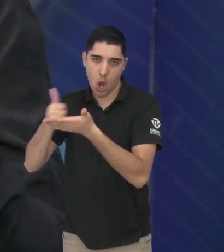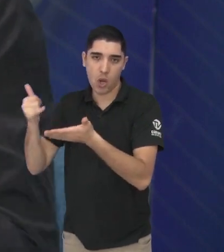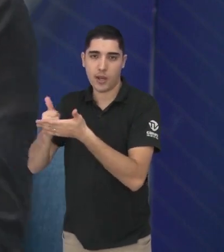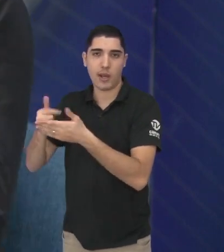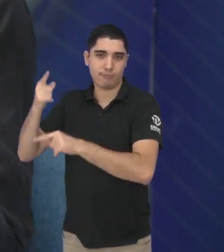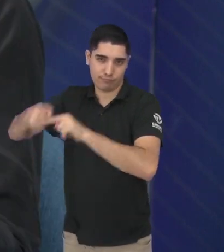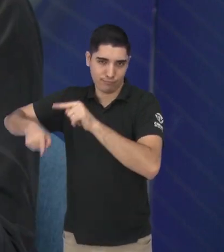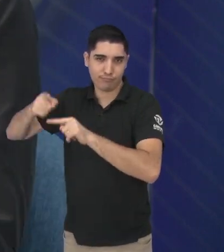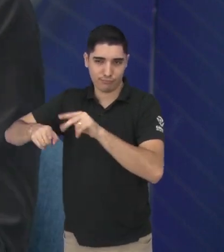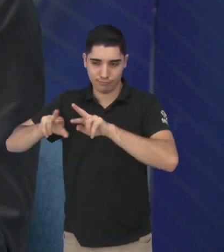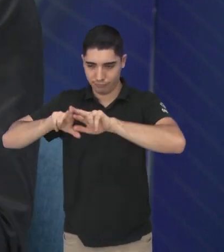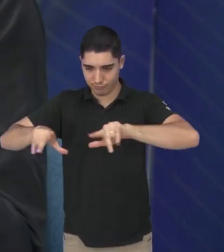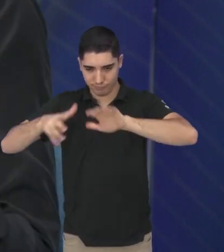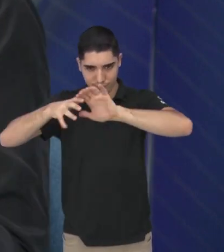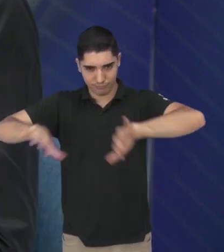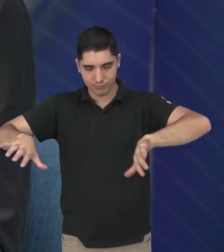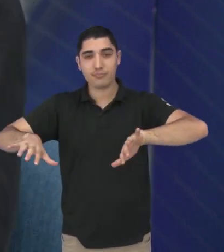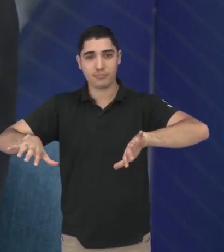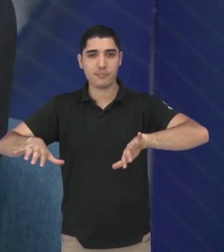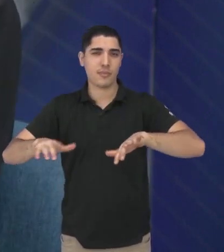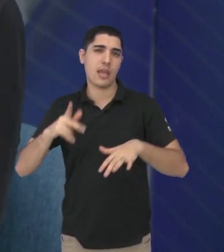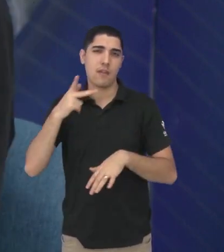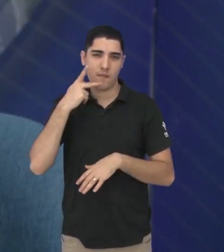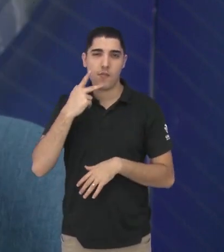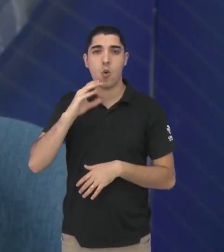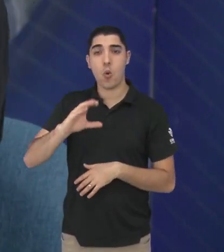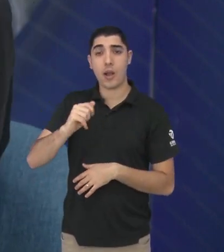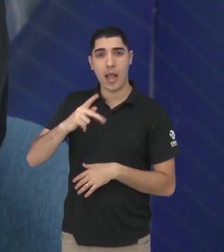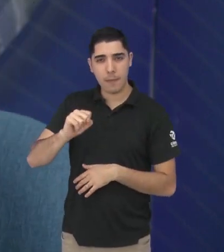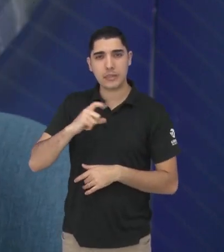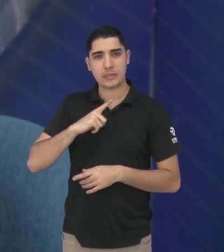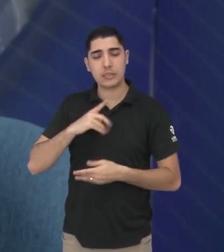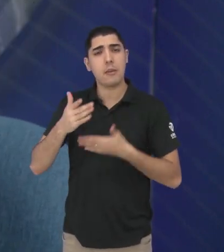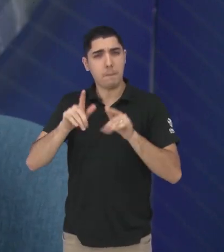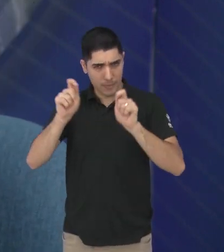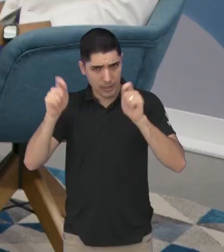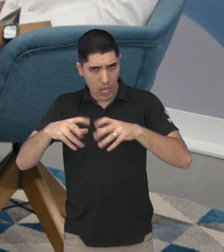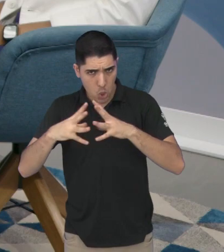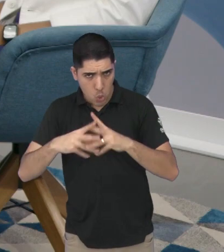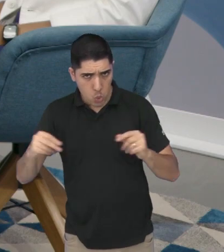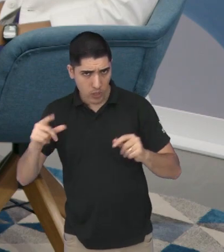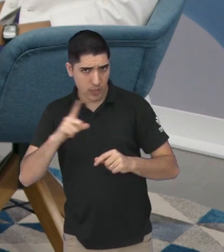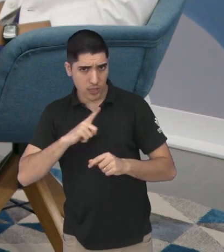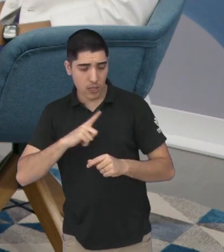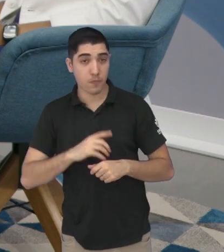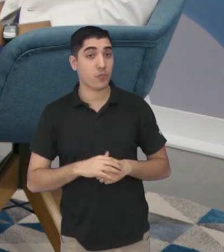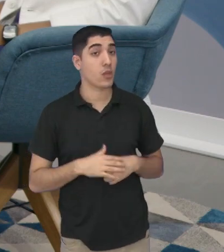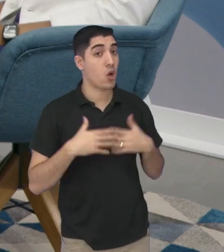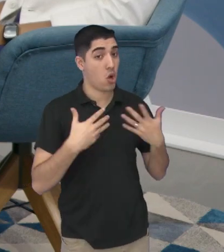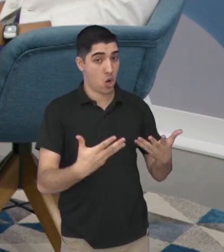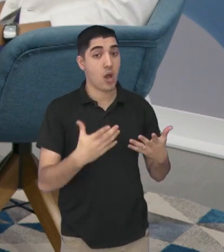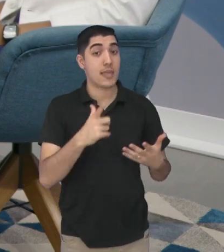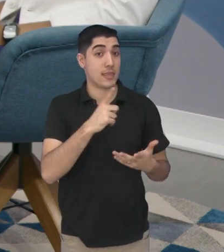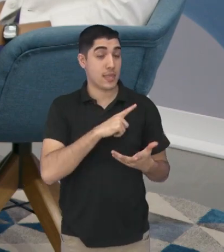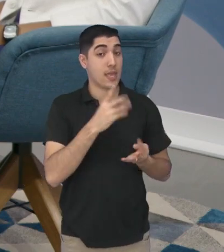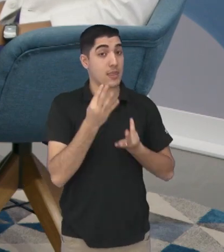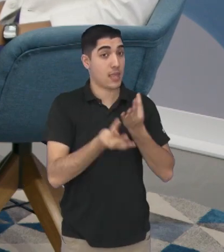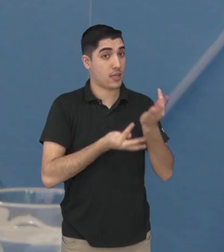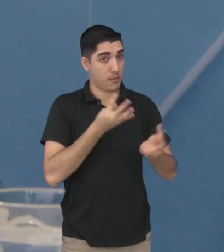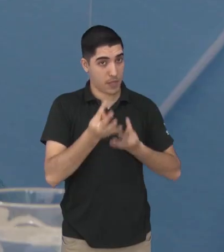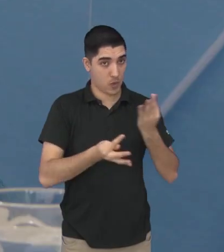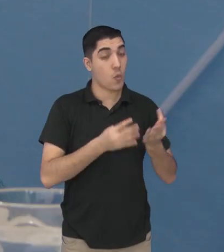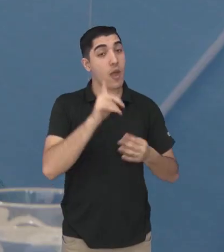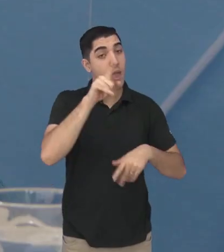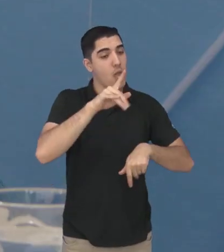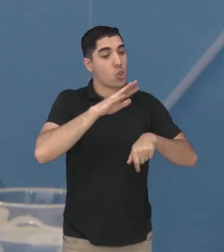por exemplo, que a gente sabe que os danos são bem mais severos, é possível, tem cura? Na verdade, a dependência química tem tratamento. Ela é uma